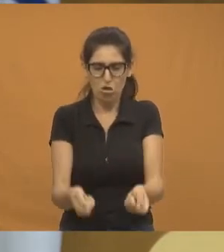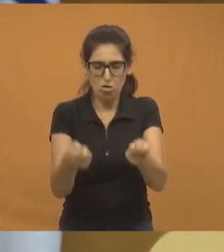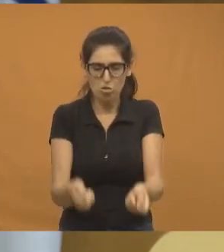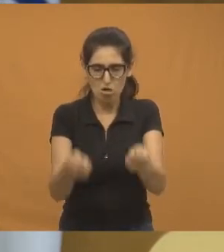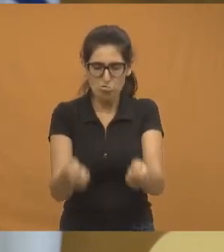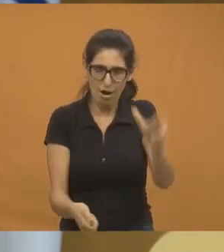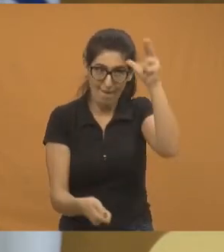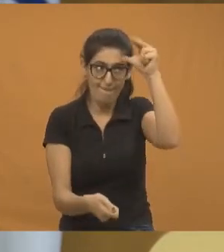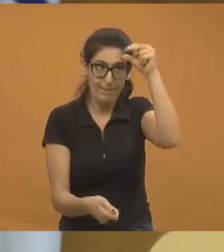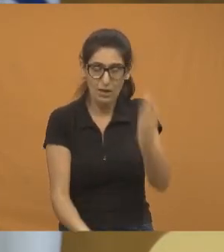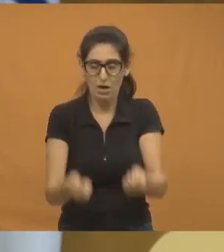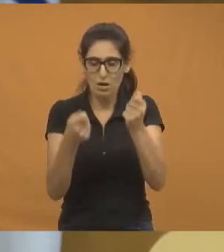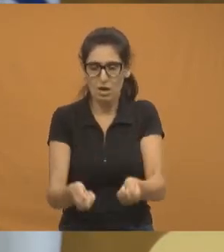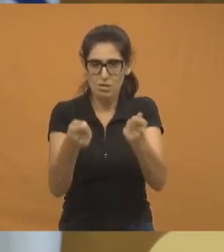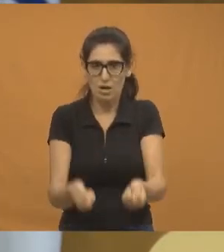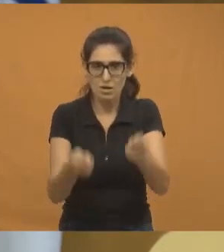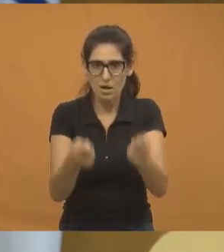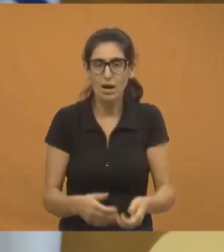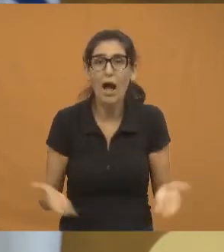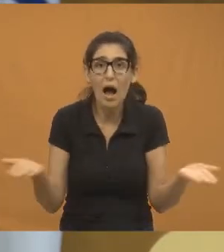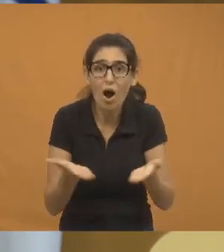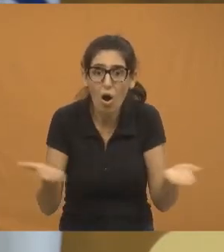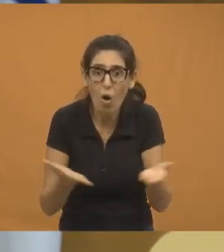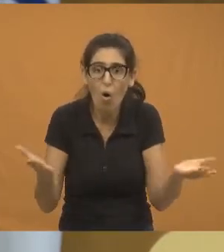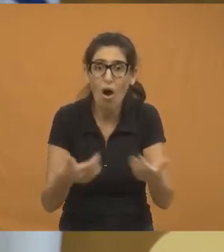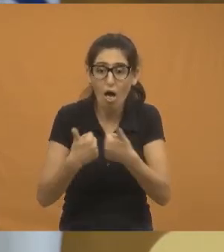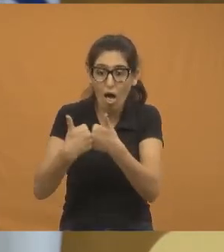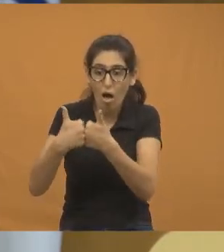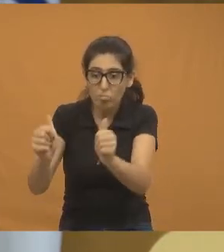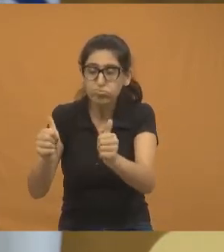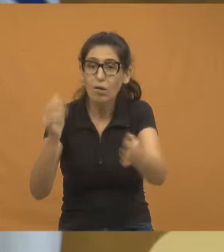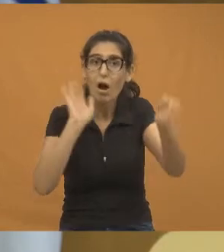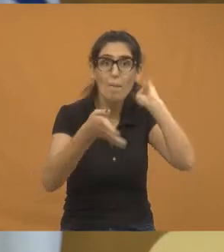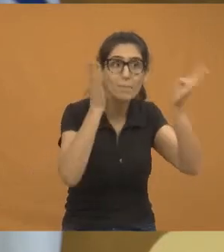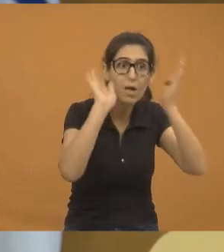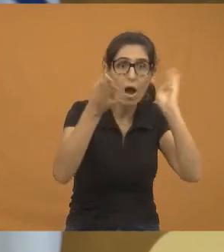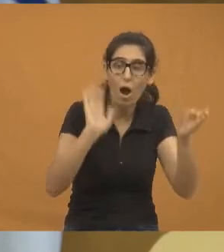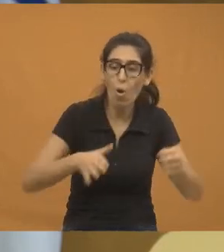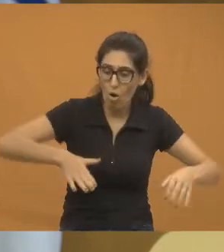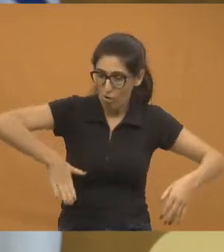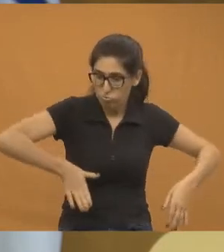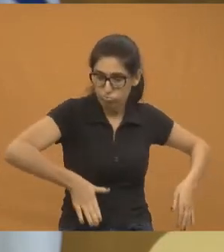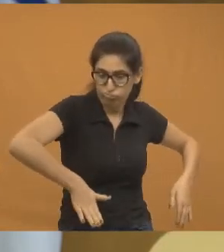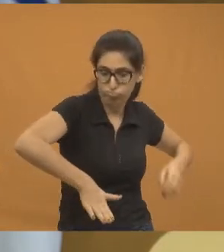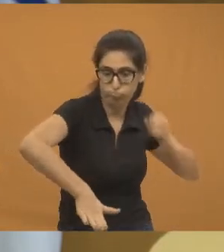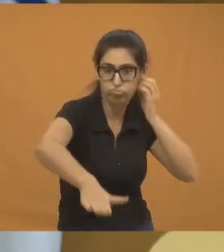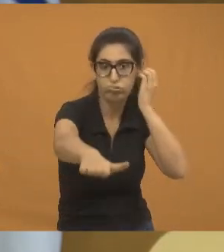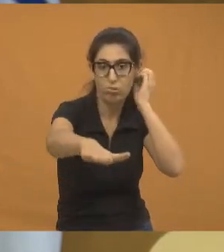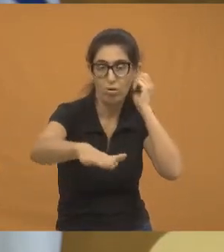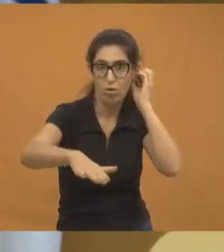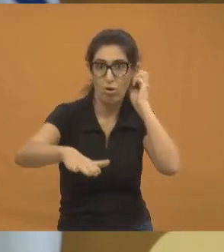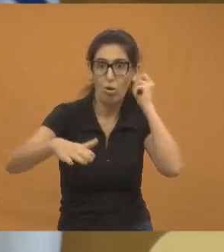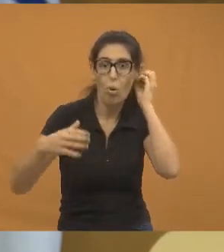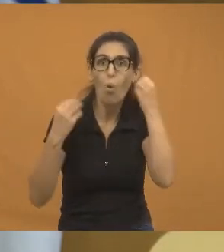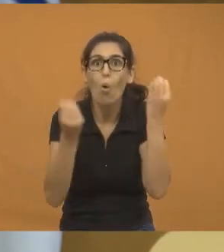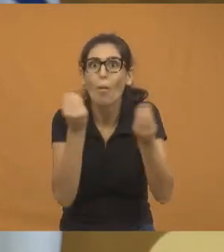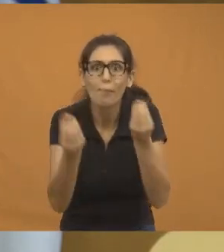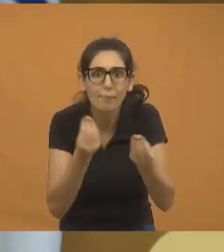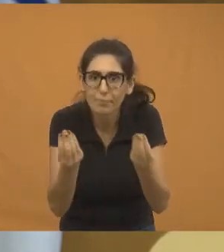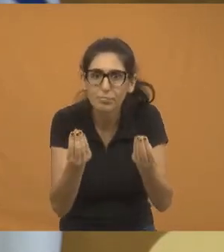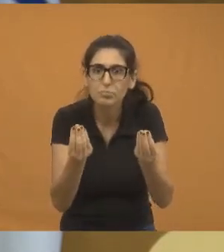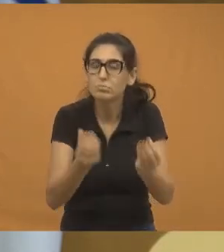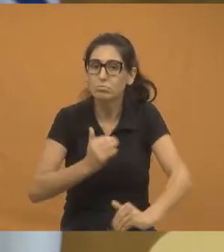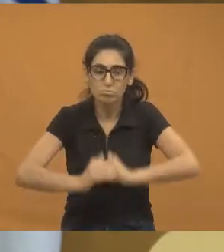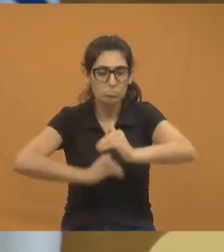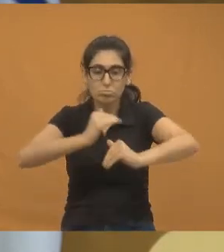enormes da felicidade como você vai deixar o estacionamento nas ruas que nós temos em alguns locais que não passam ônibus e sua evolução